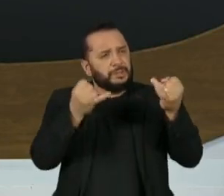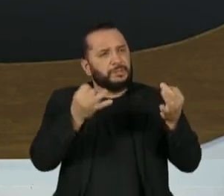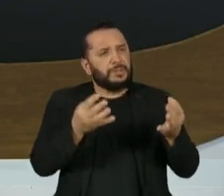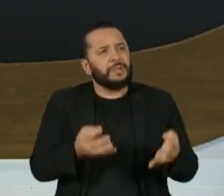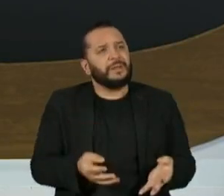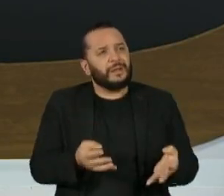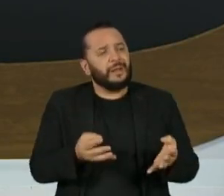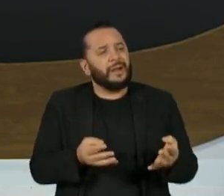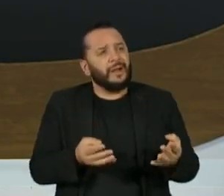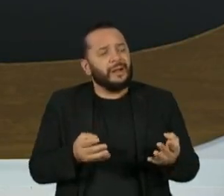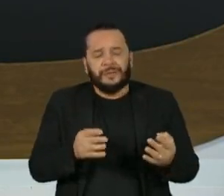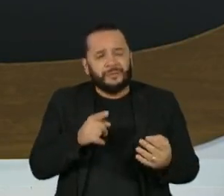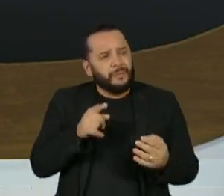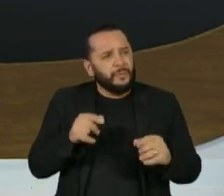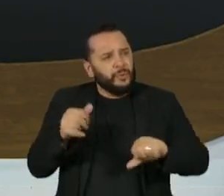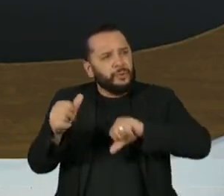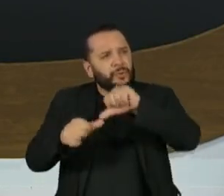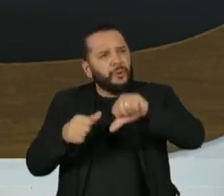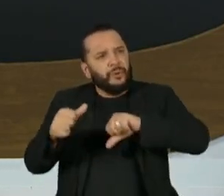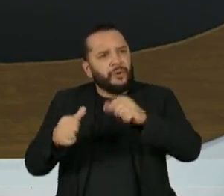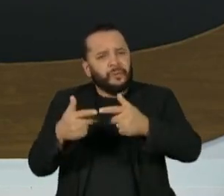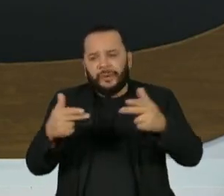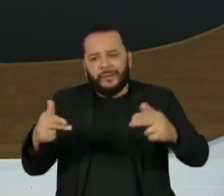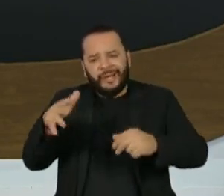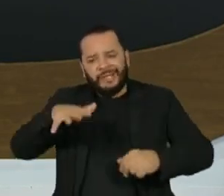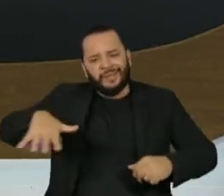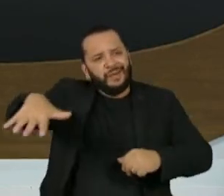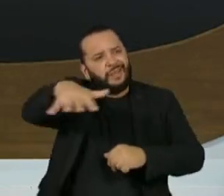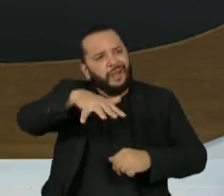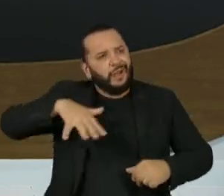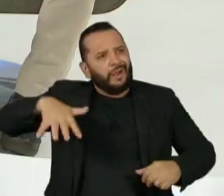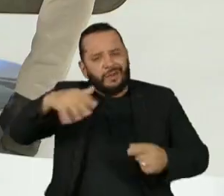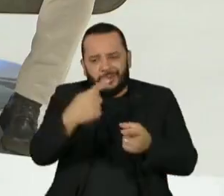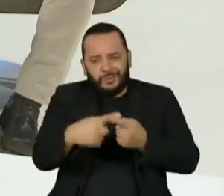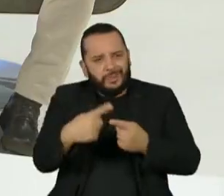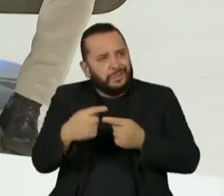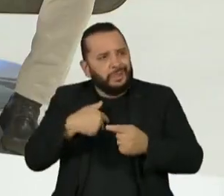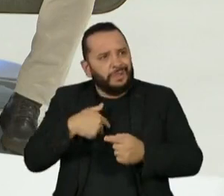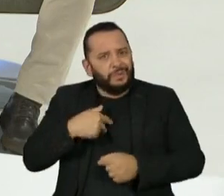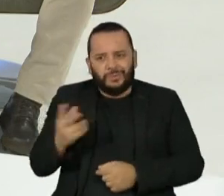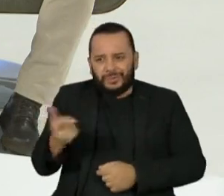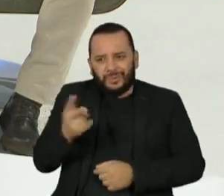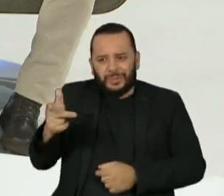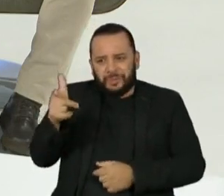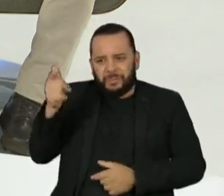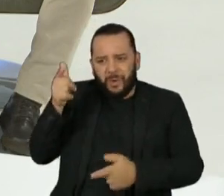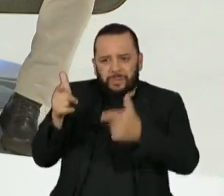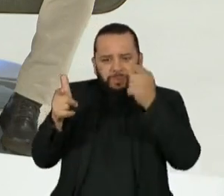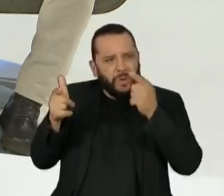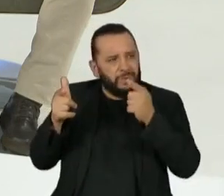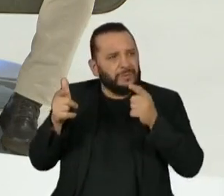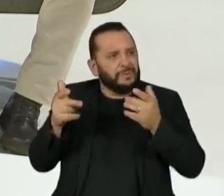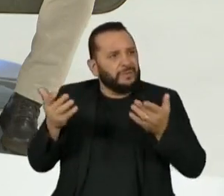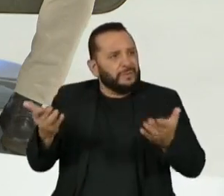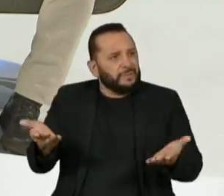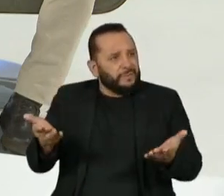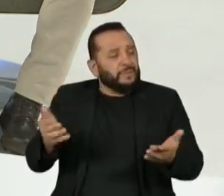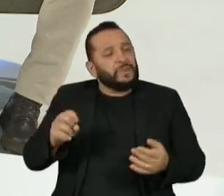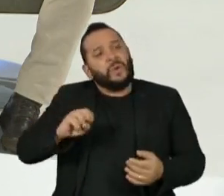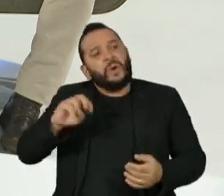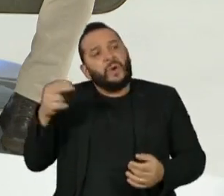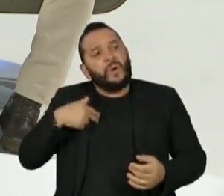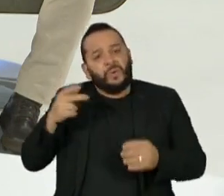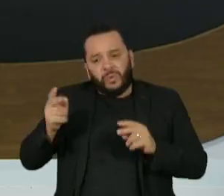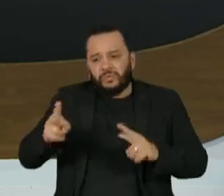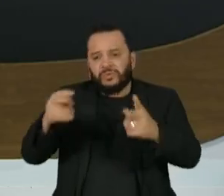de se mudou alguma coisa no estado de coisas que levou ao assassinato brutal dos dois ou se a gente segue naquela sua